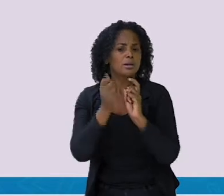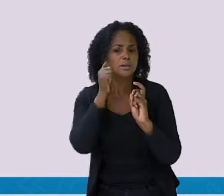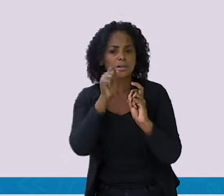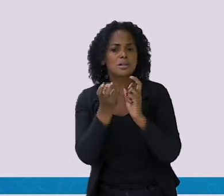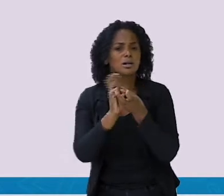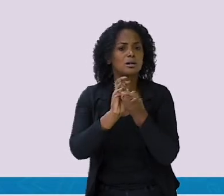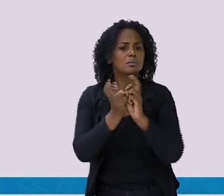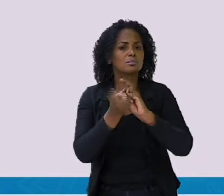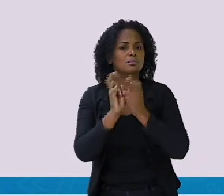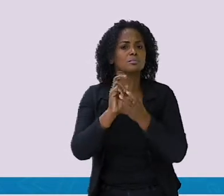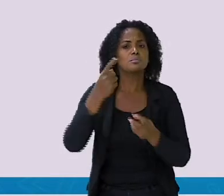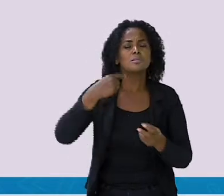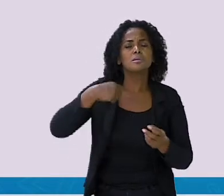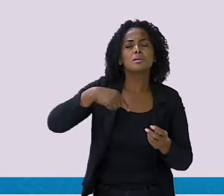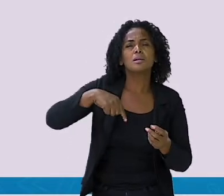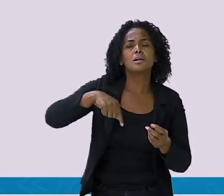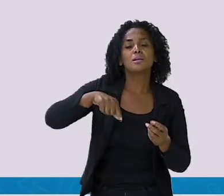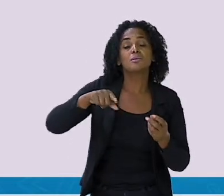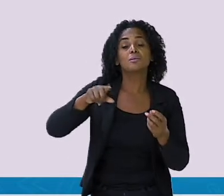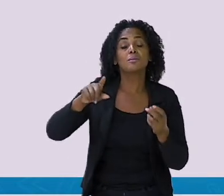acompanhar, então, a leitura.